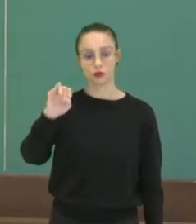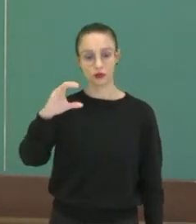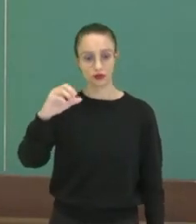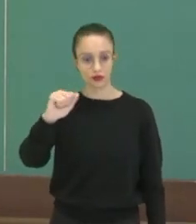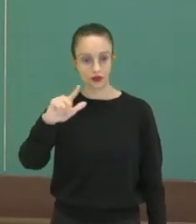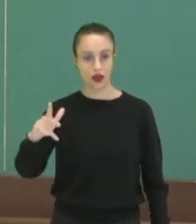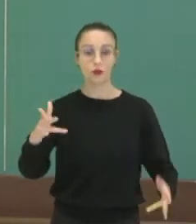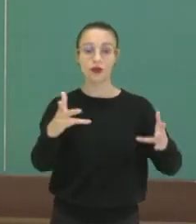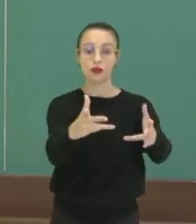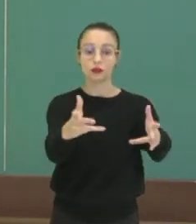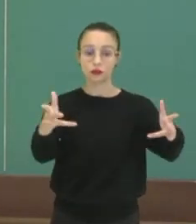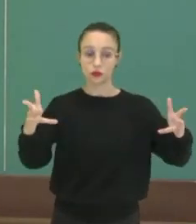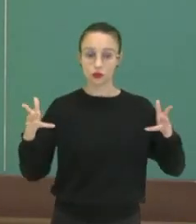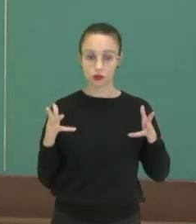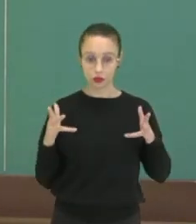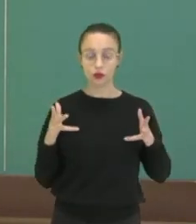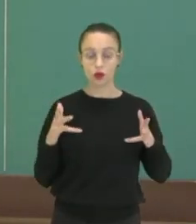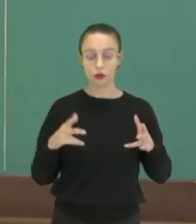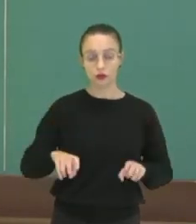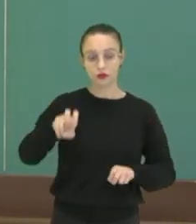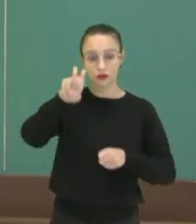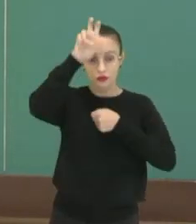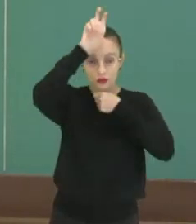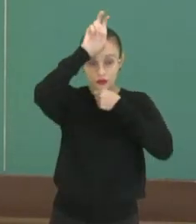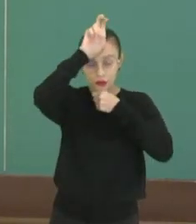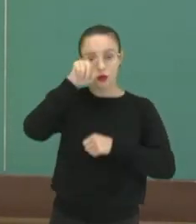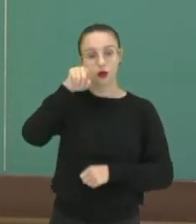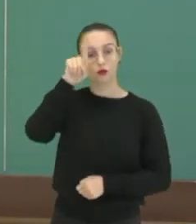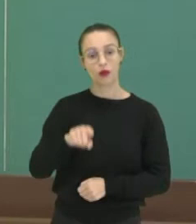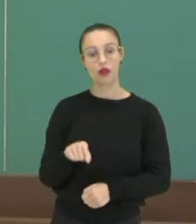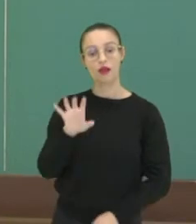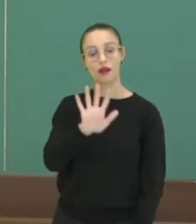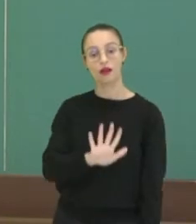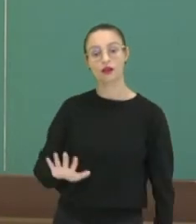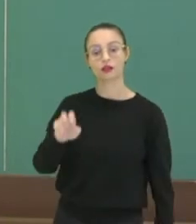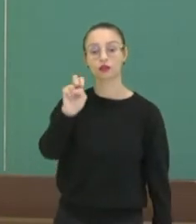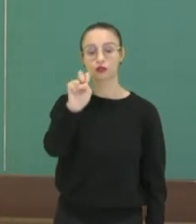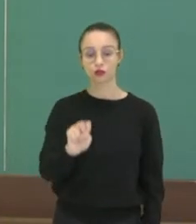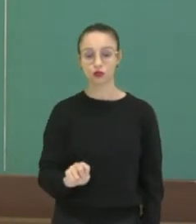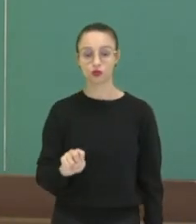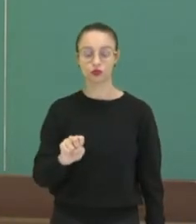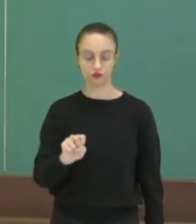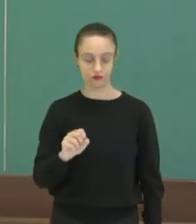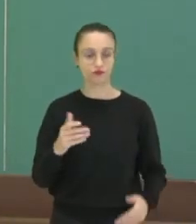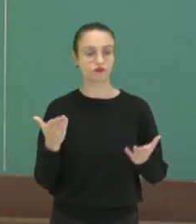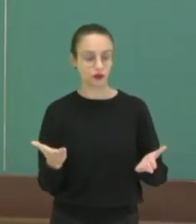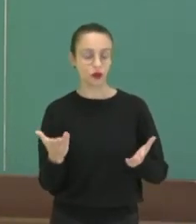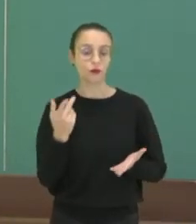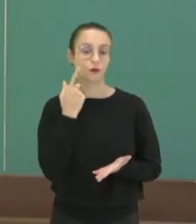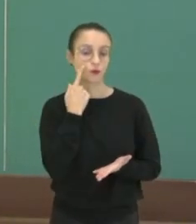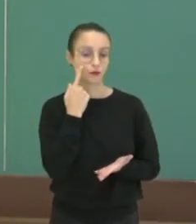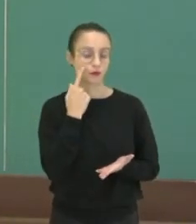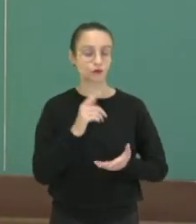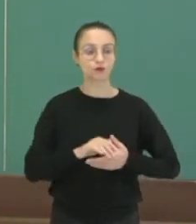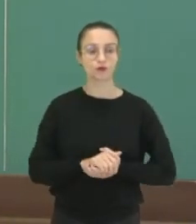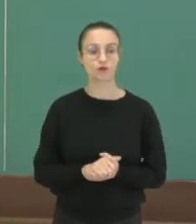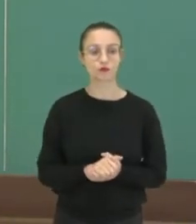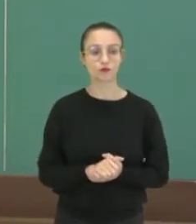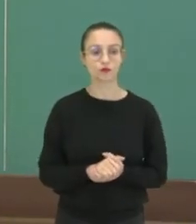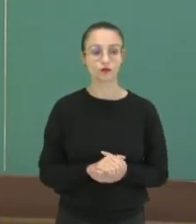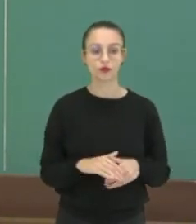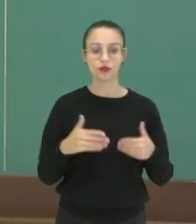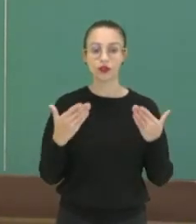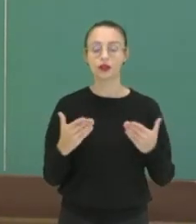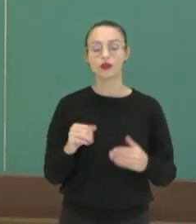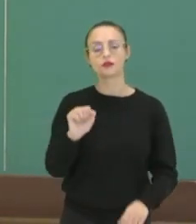Trópico de Capricórnio está na zona temperada do sul, certo? Então podemos utilizar esse critério ali. E aí quanto